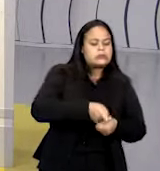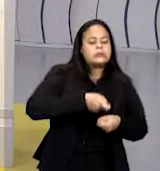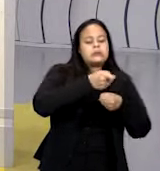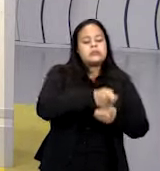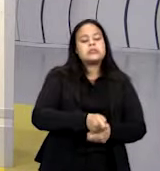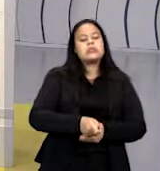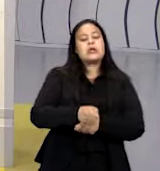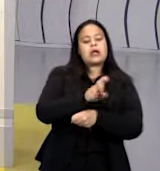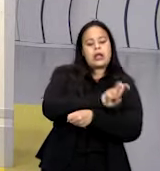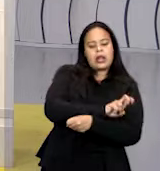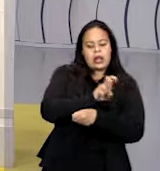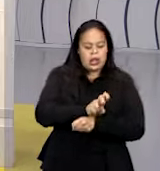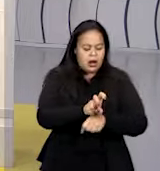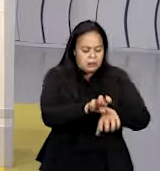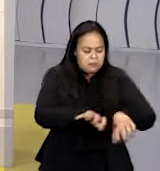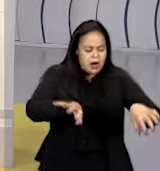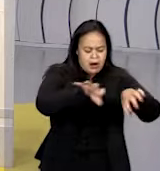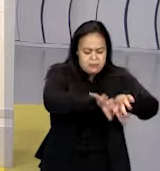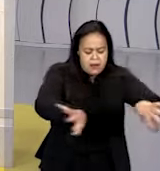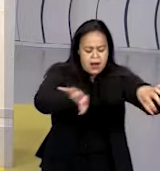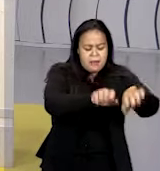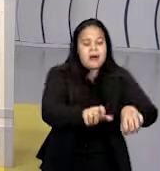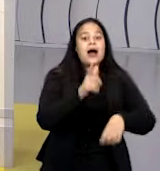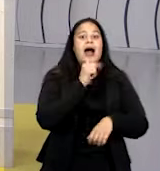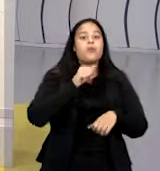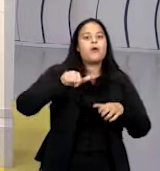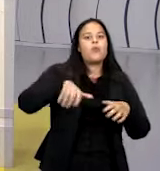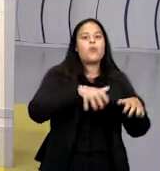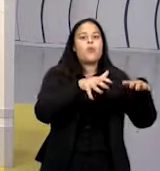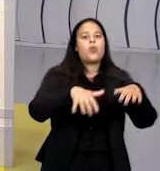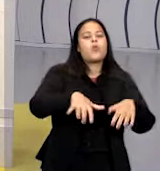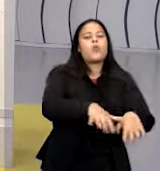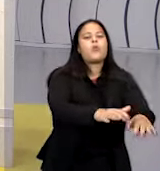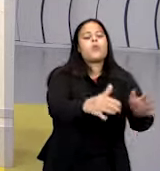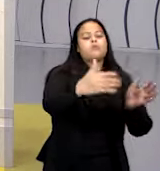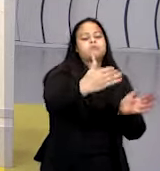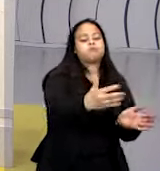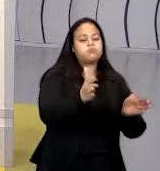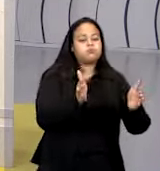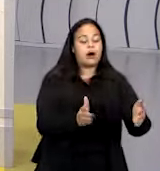pode e terá consequências ambientais.